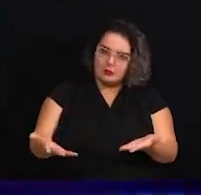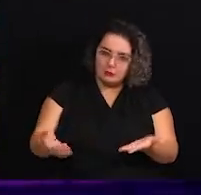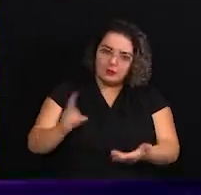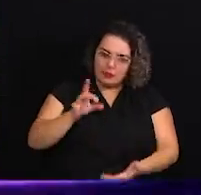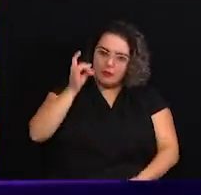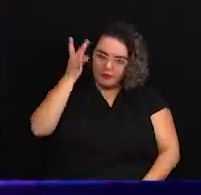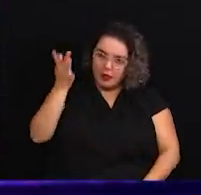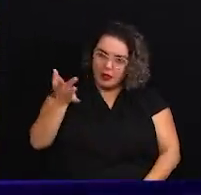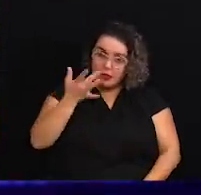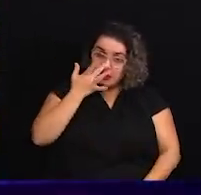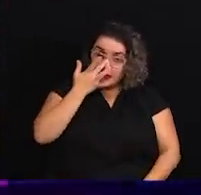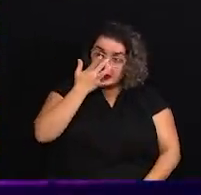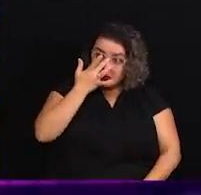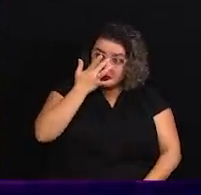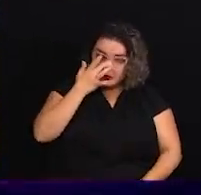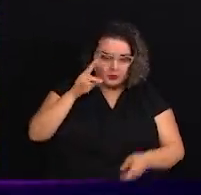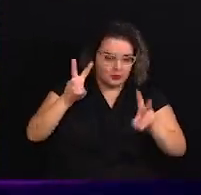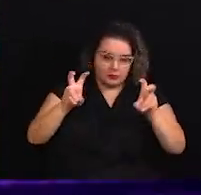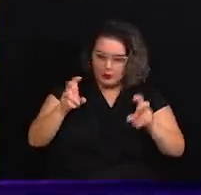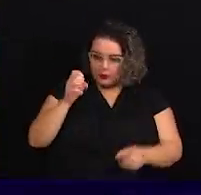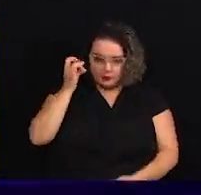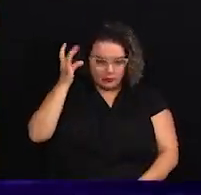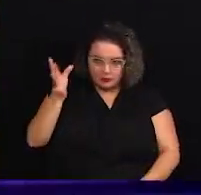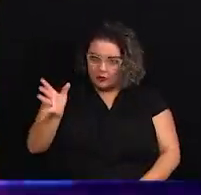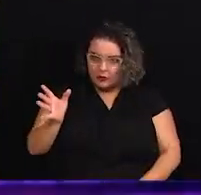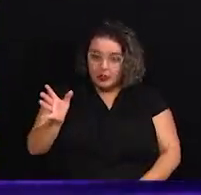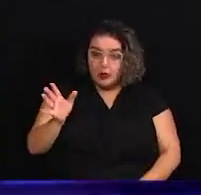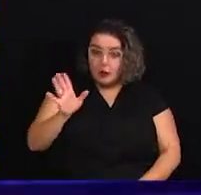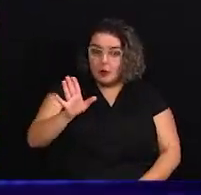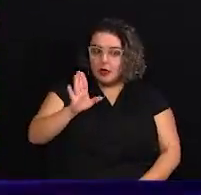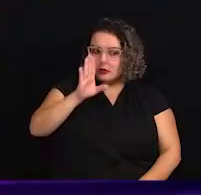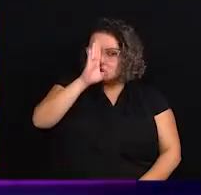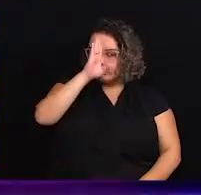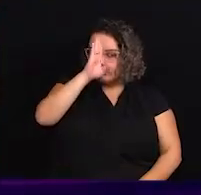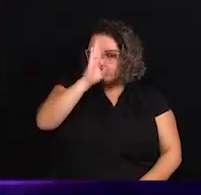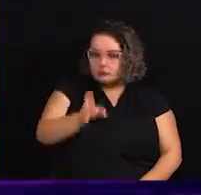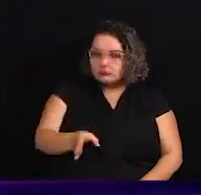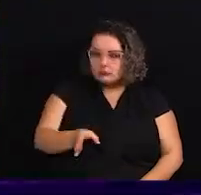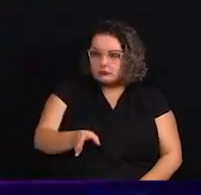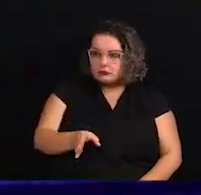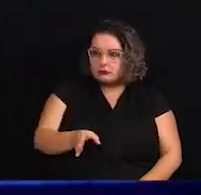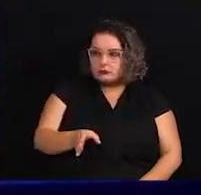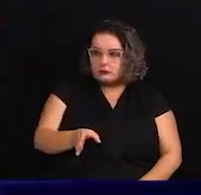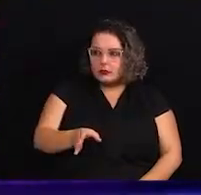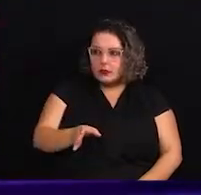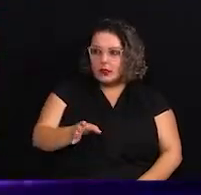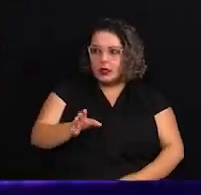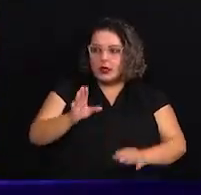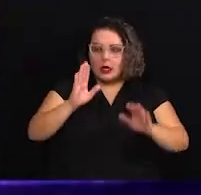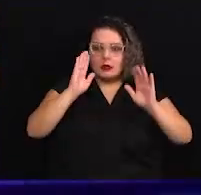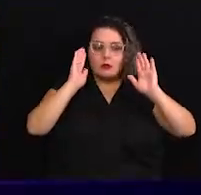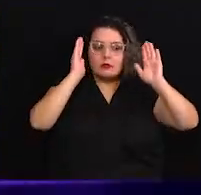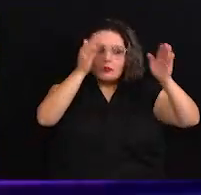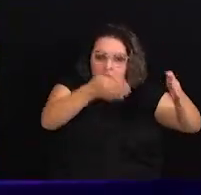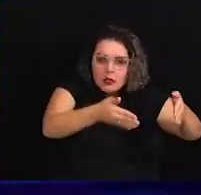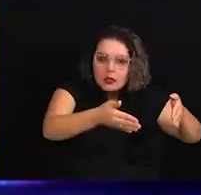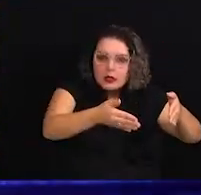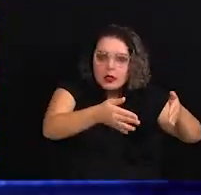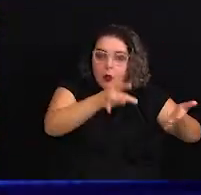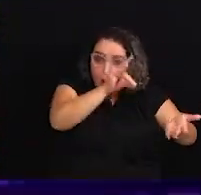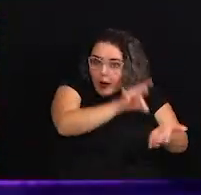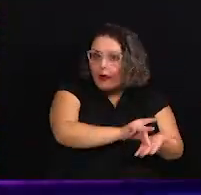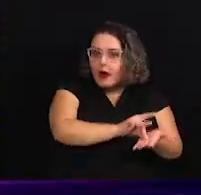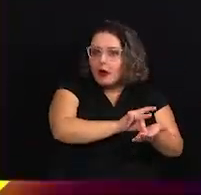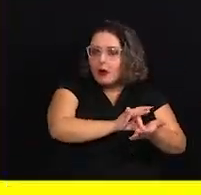né? Não é um tema fácil, mas o principal obstáculo é não me prender ao documental, eu acho. É desenvolver